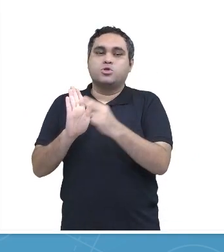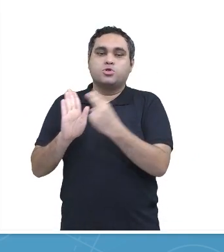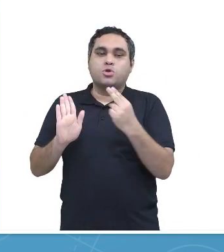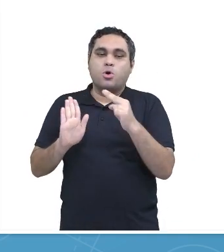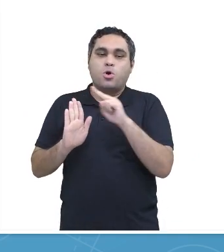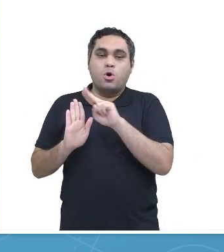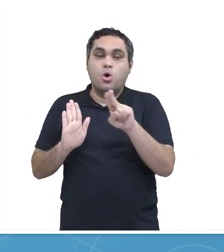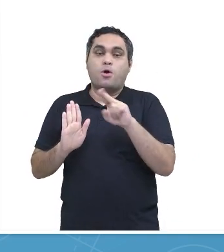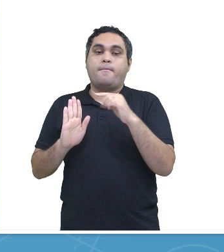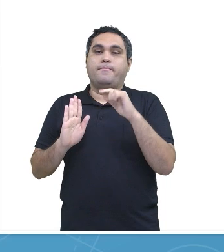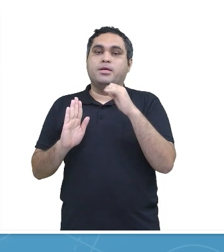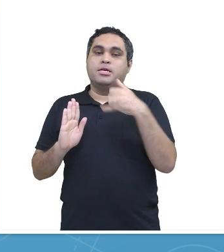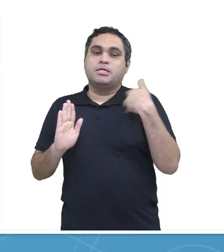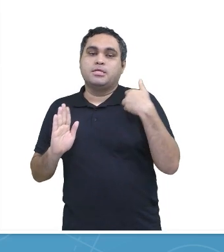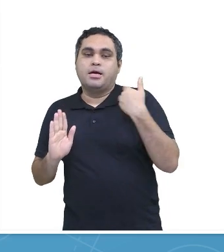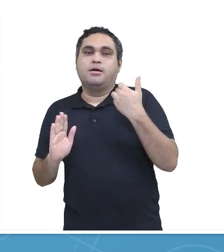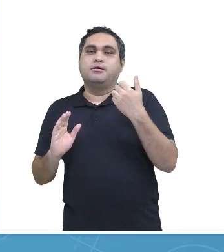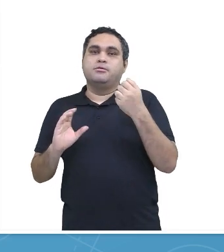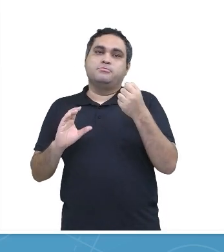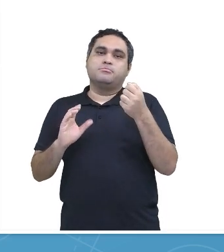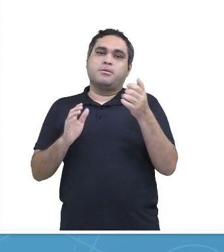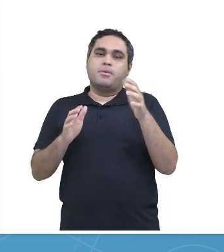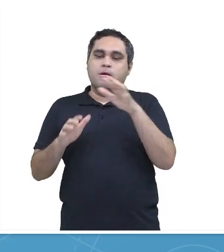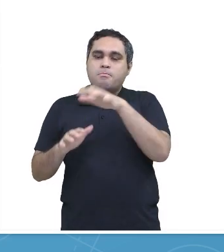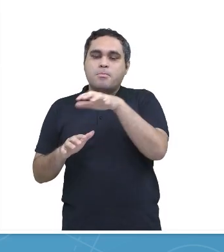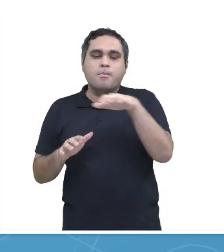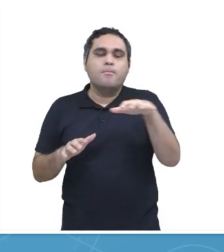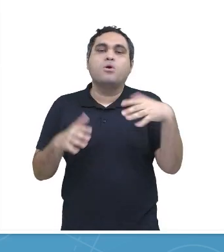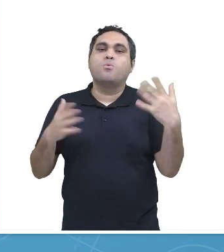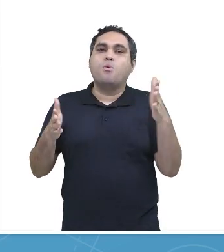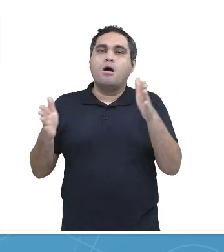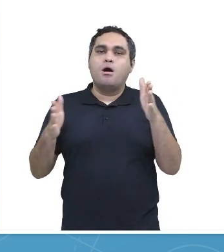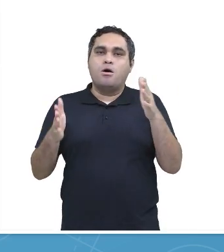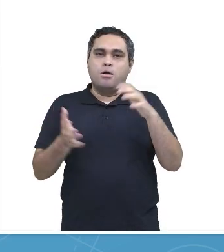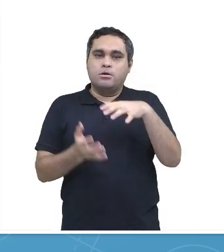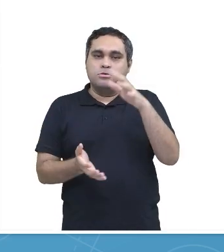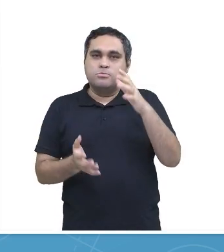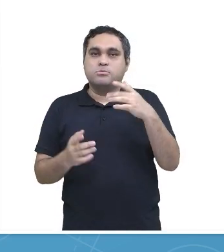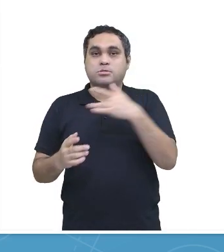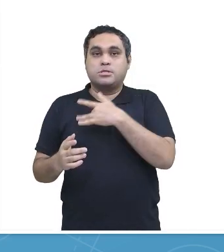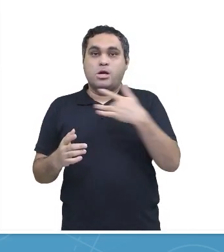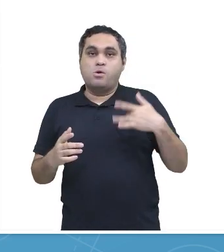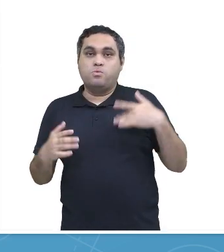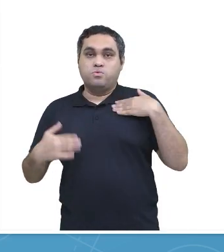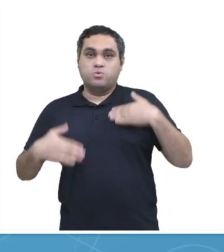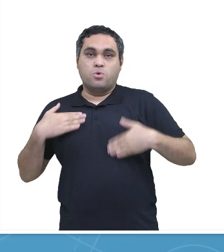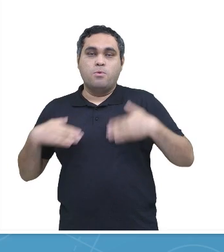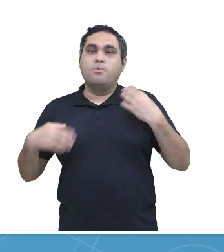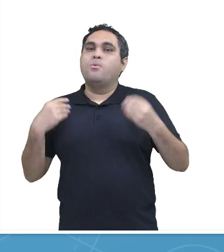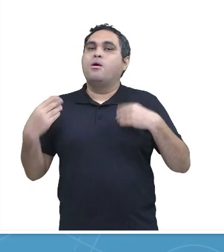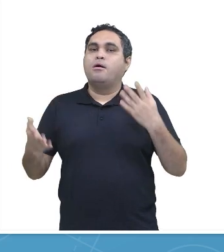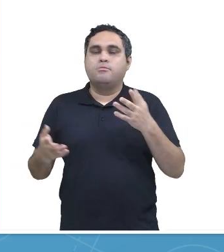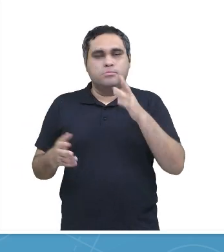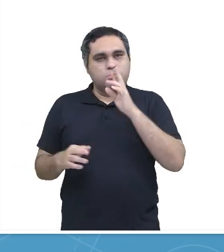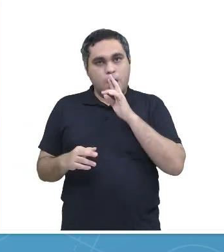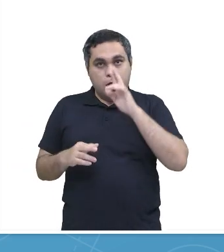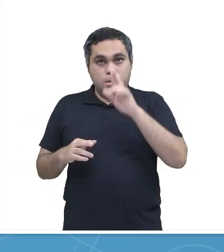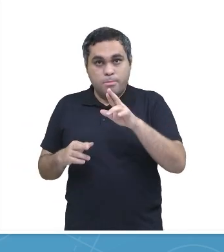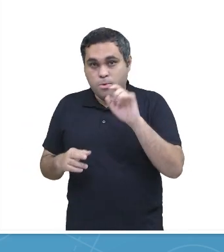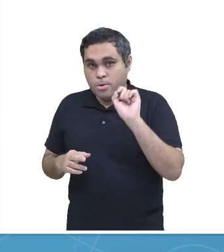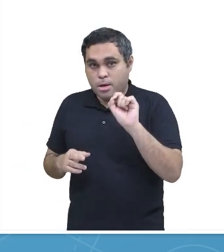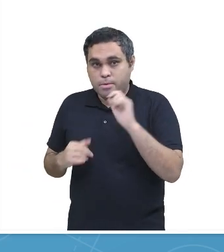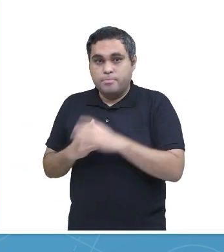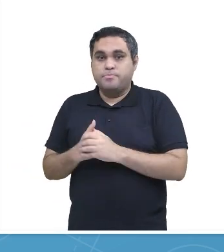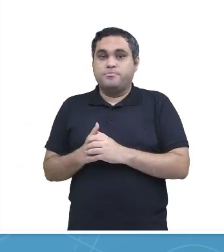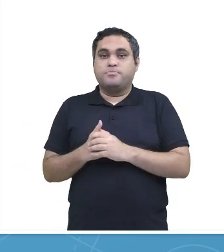encontra, características físicas e de saúde. Então, a resposta para essa questão é o seguinte. A